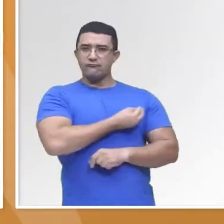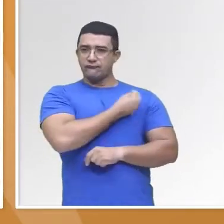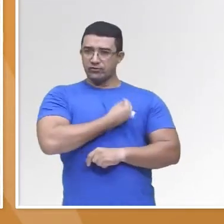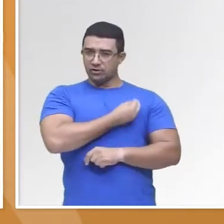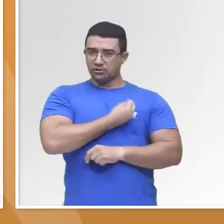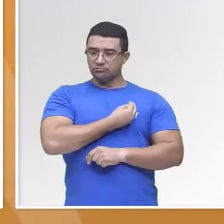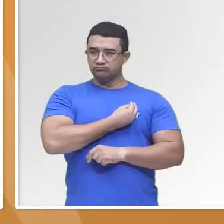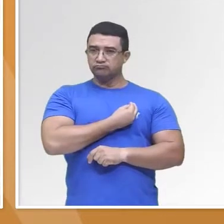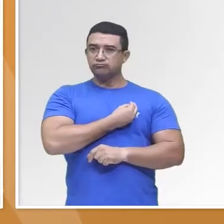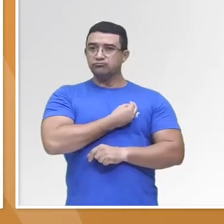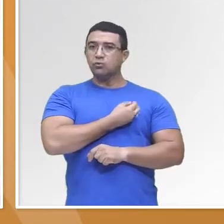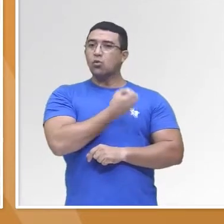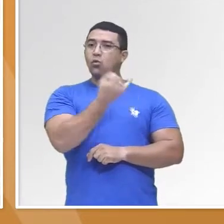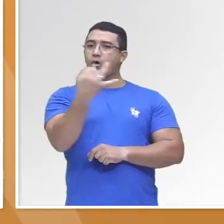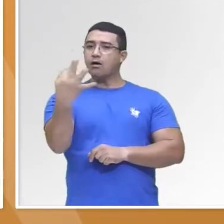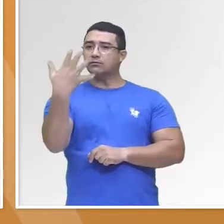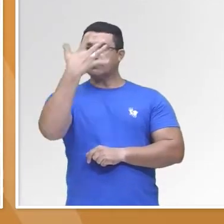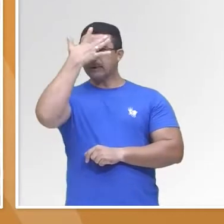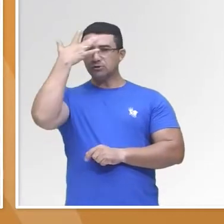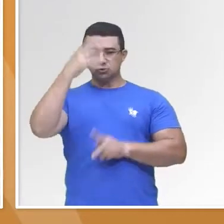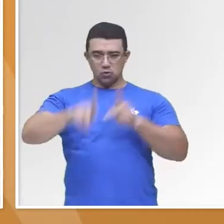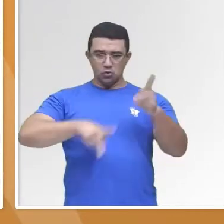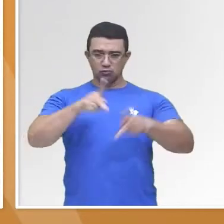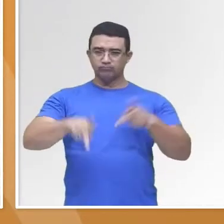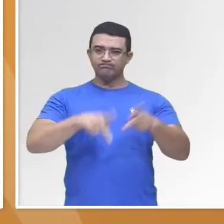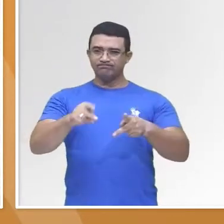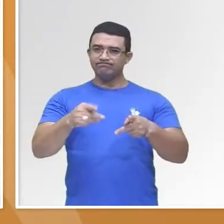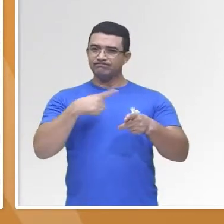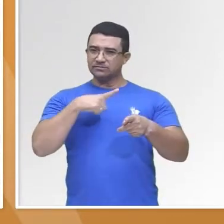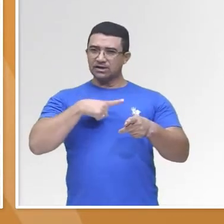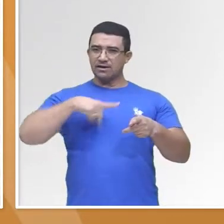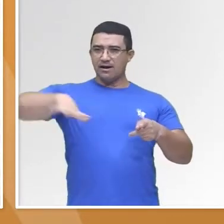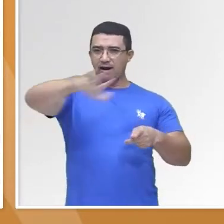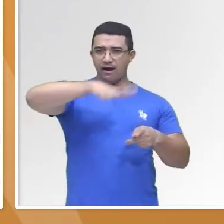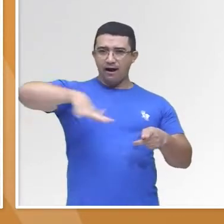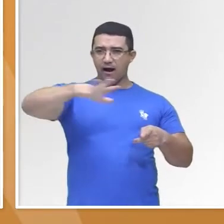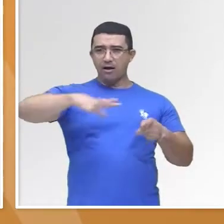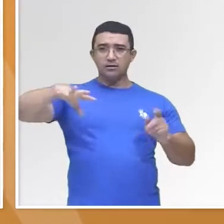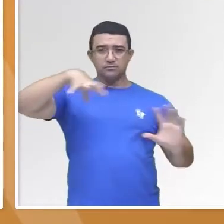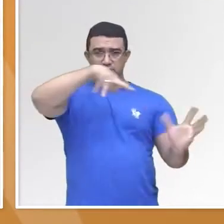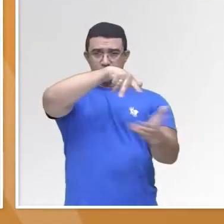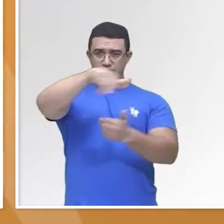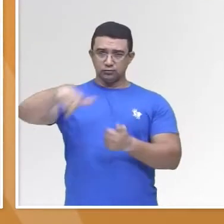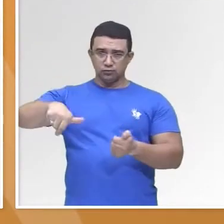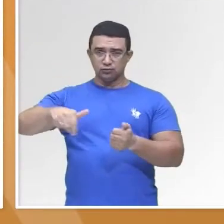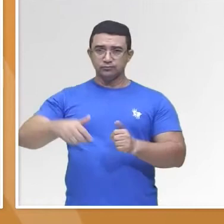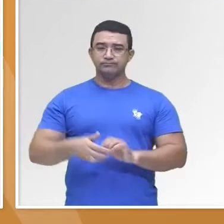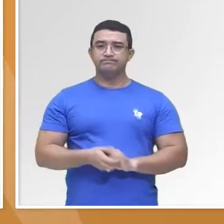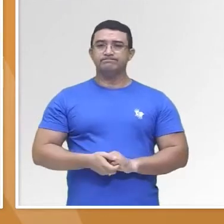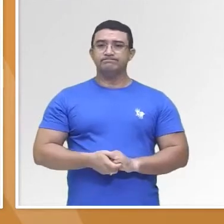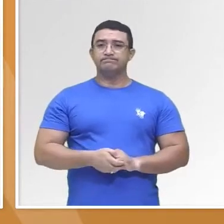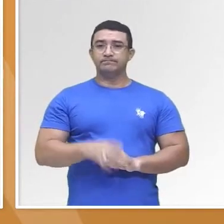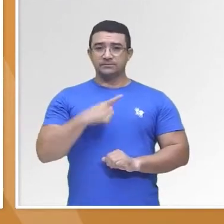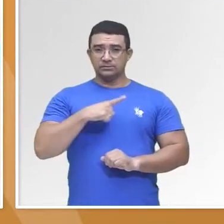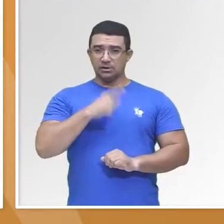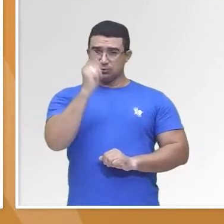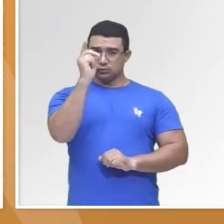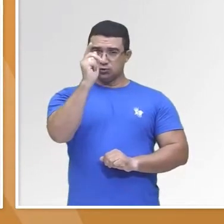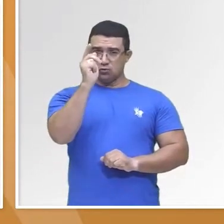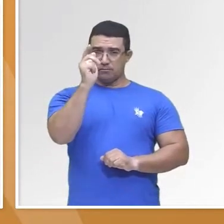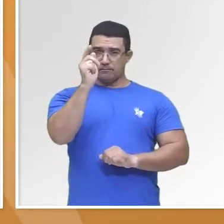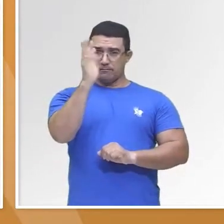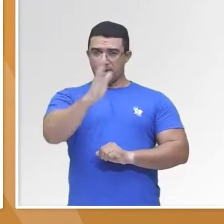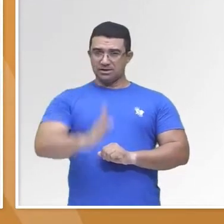dessa população mundial, tá? Nós sabemos que existem países que têm aí uma